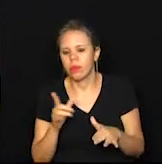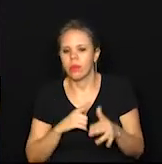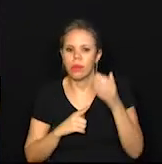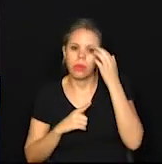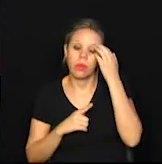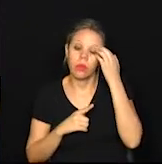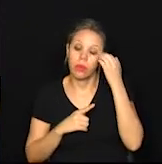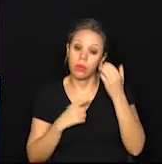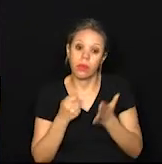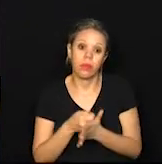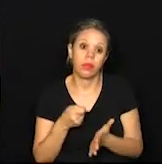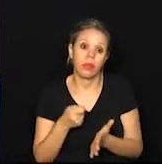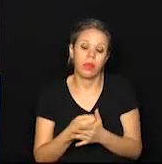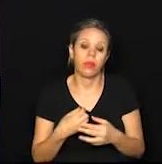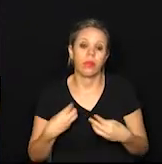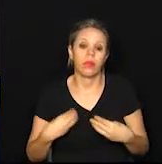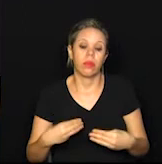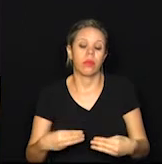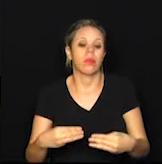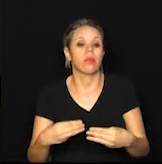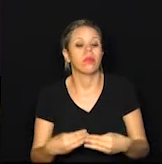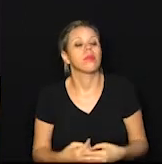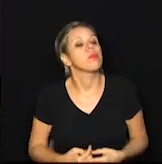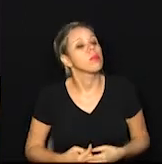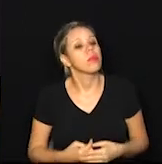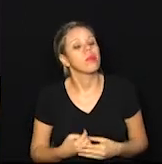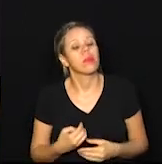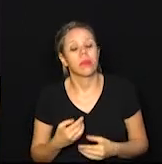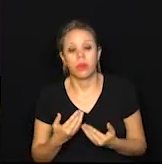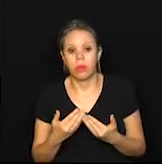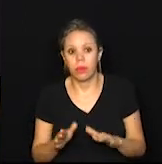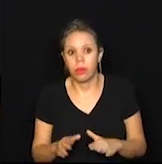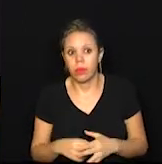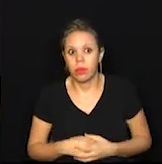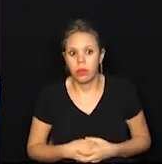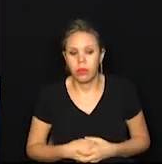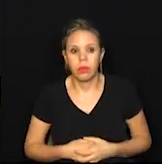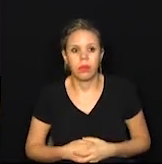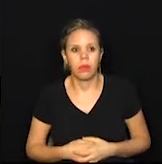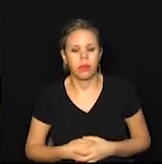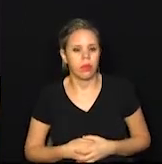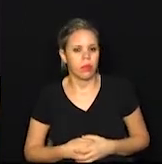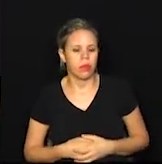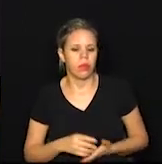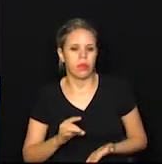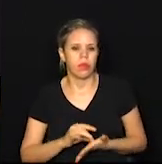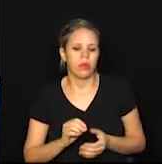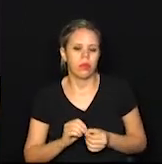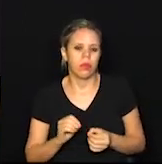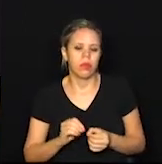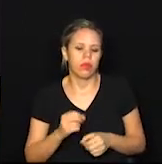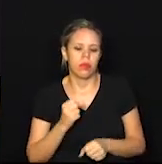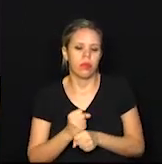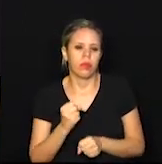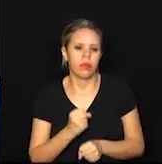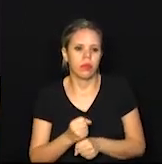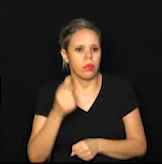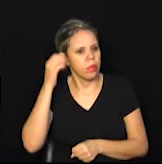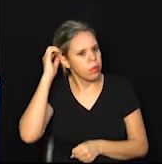algumas exigências até do Ministério para que isso desenrolasse. Então, vai ser realizada essa construção que